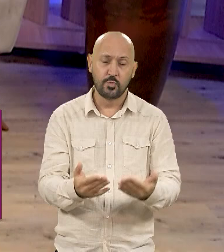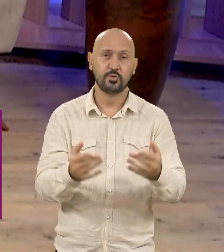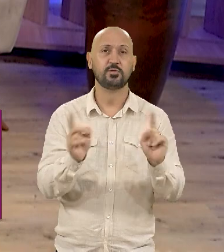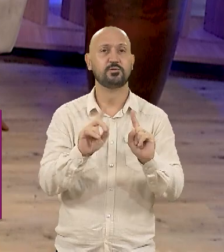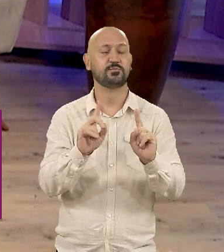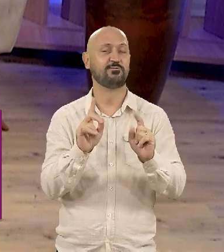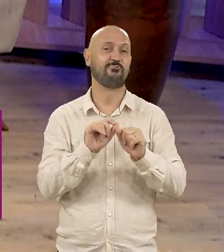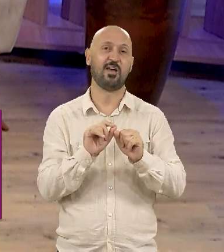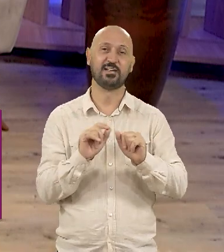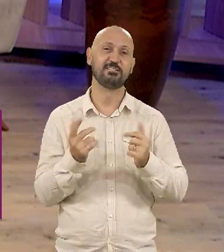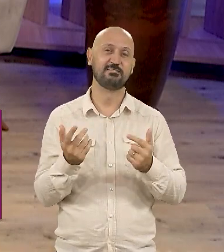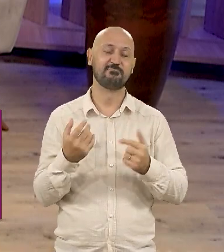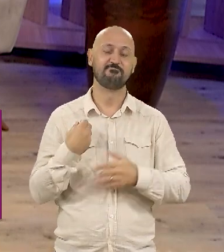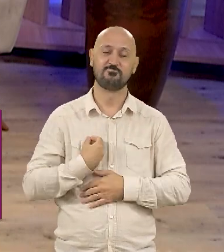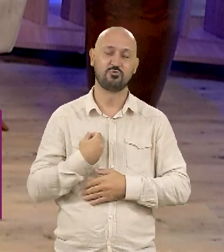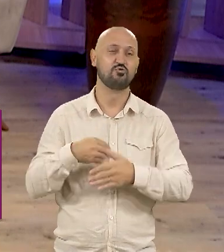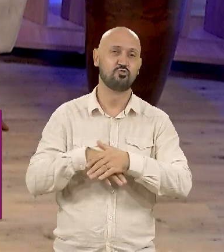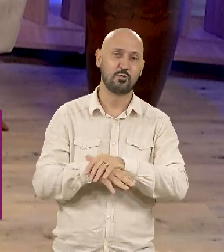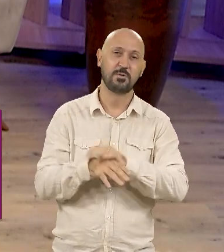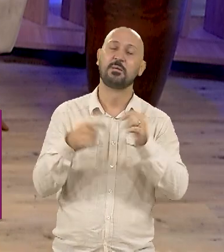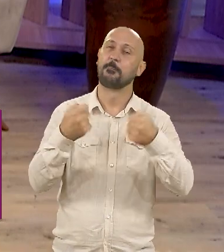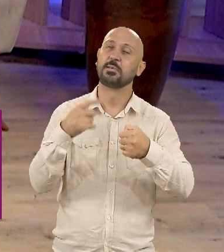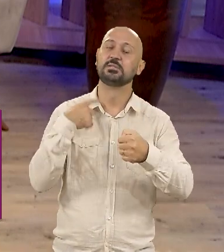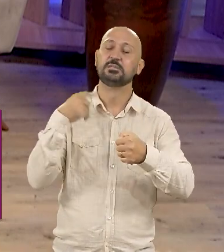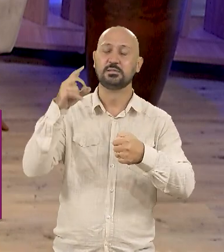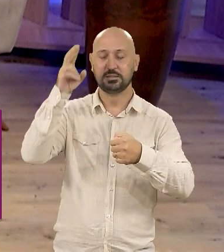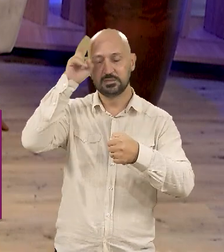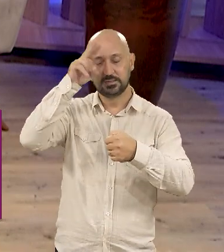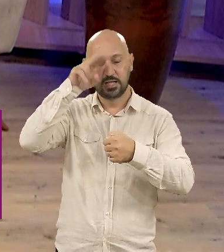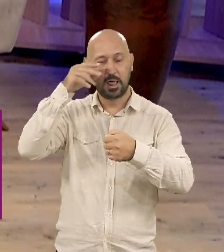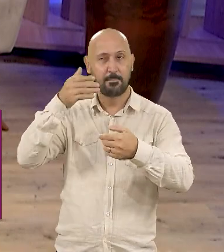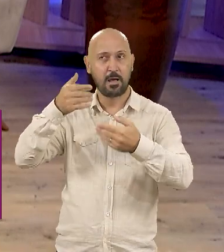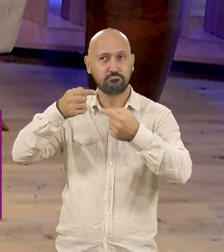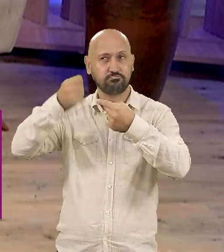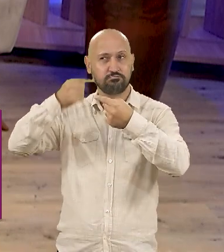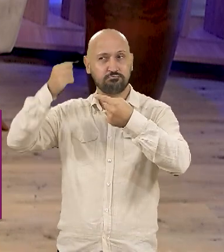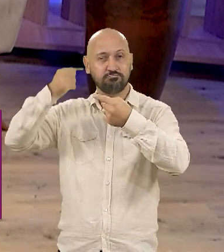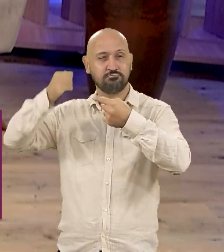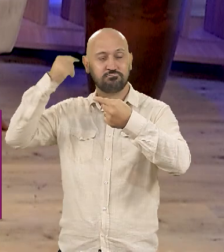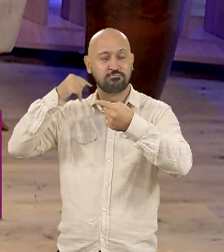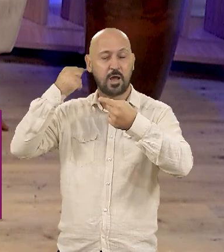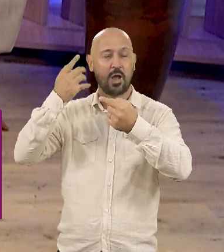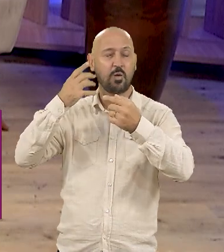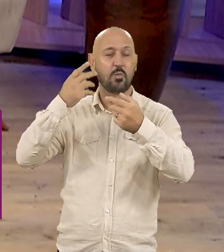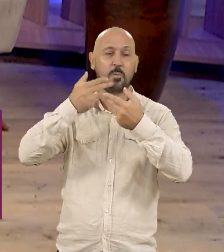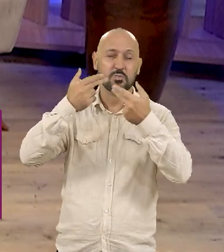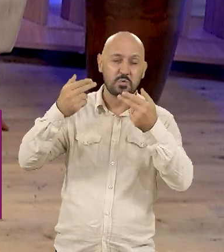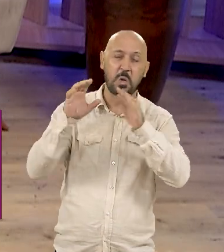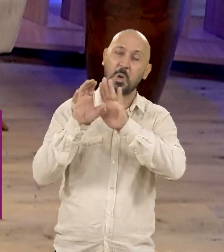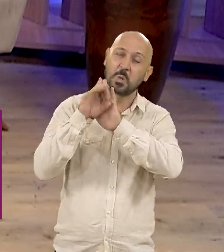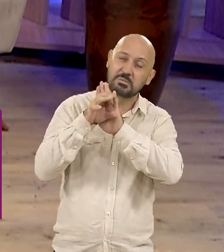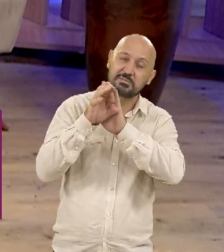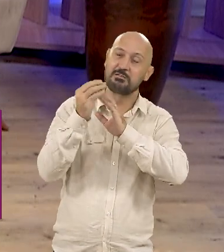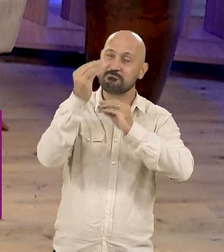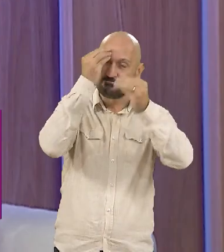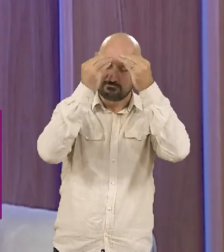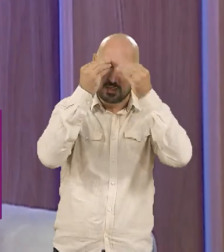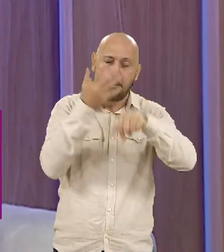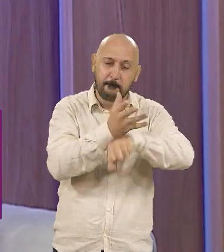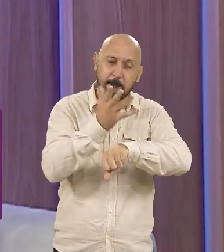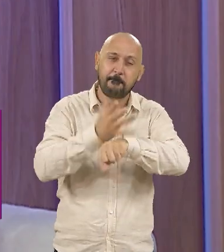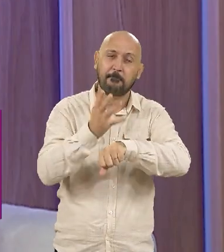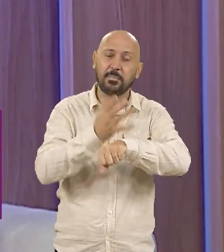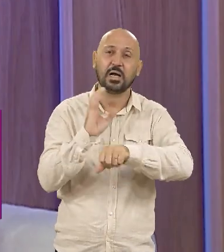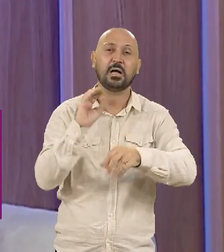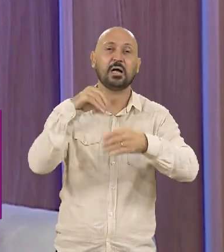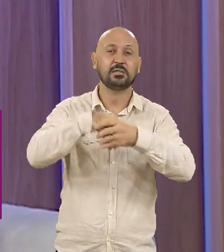muita frequência, hoje em dia a gente já não faz. Então eu acho que a gente precisa resgatar alguns conceitos anteriores e pôr em